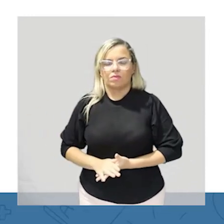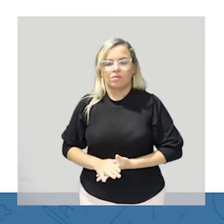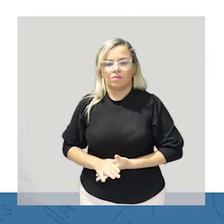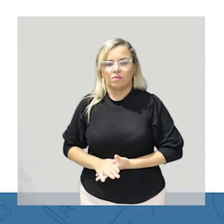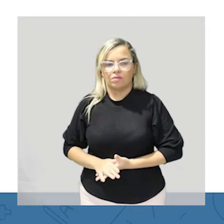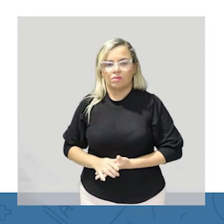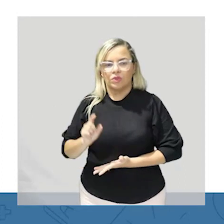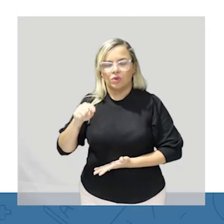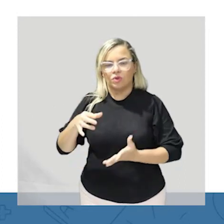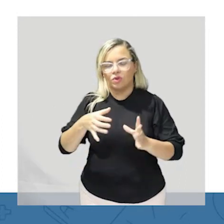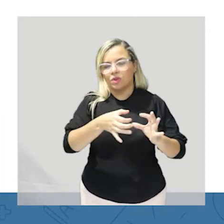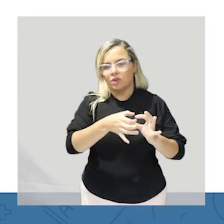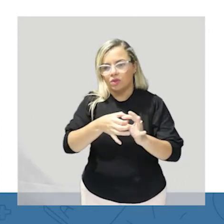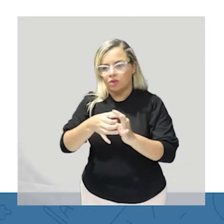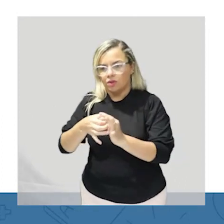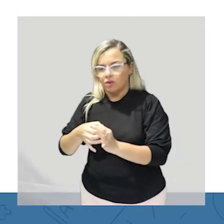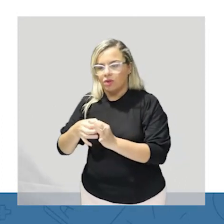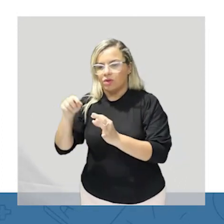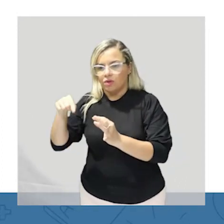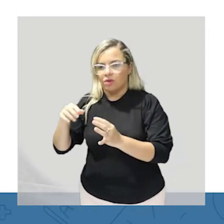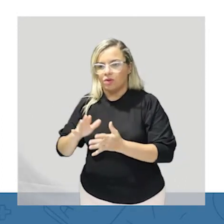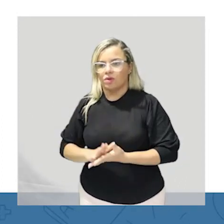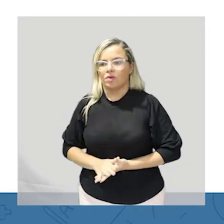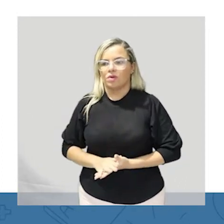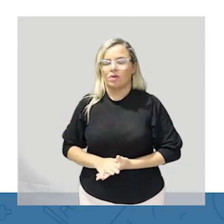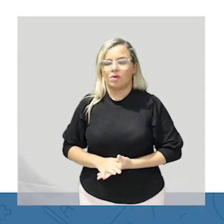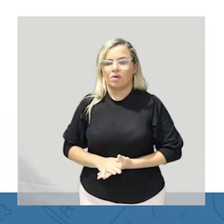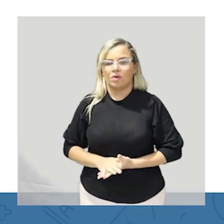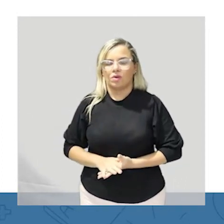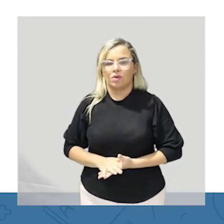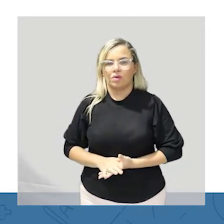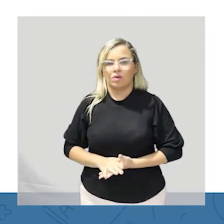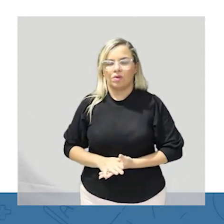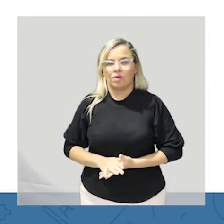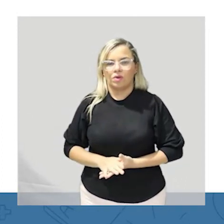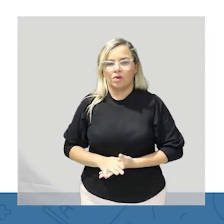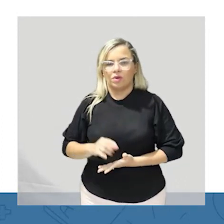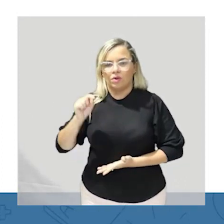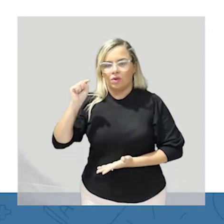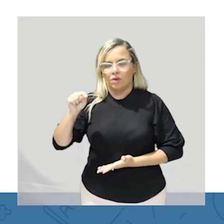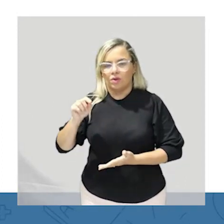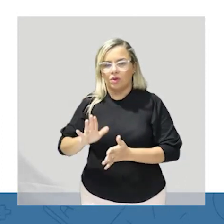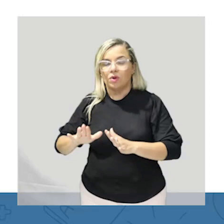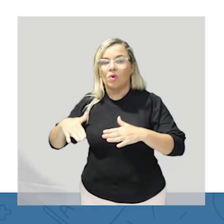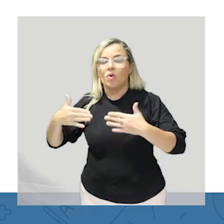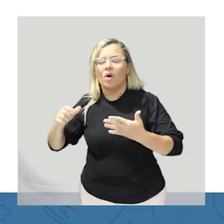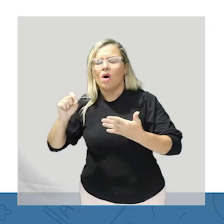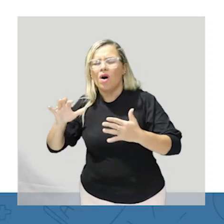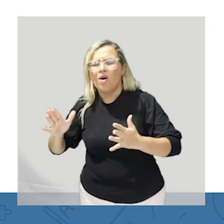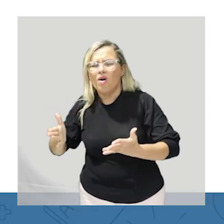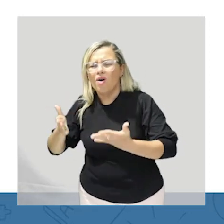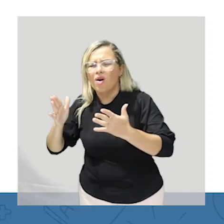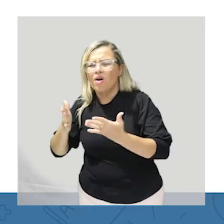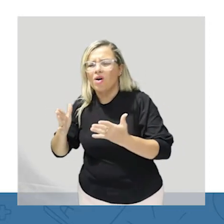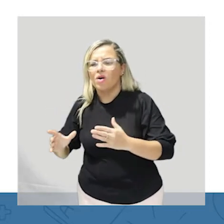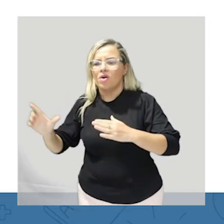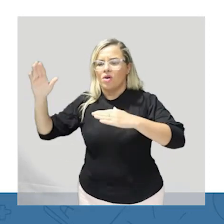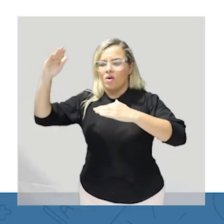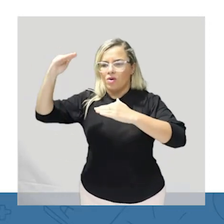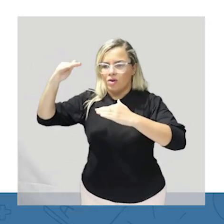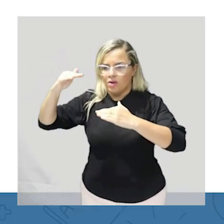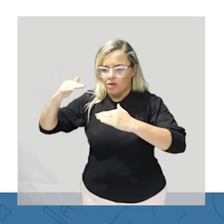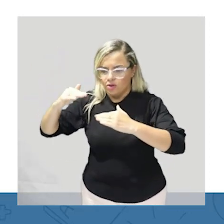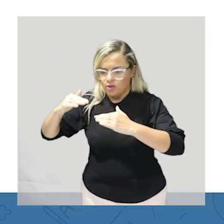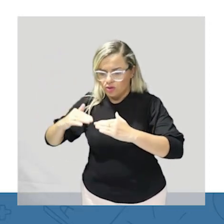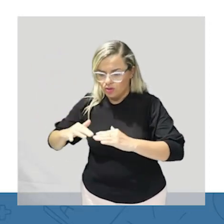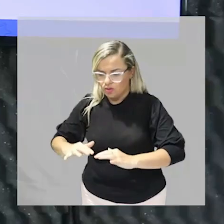Considerando esse contexto, que está lá no texto, que vai te embasar, Que fator contribui para a